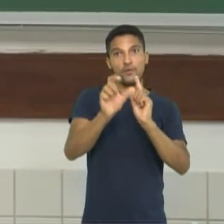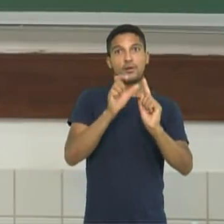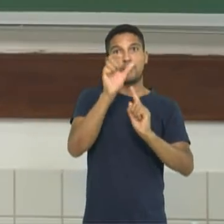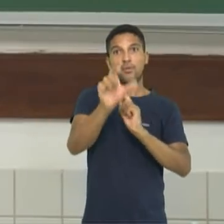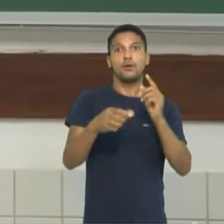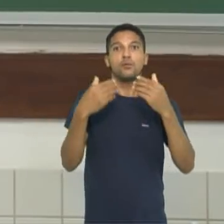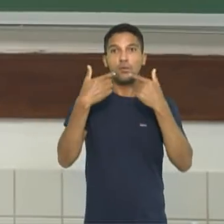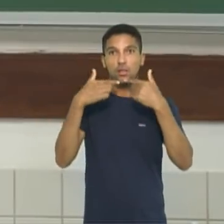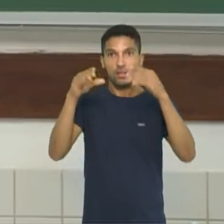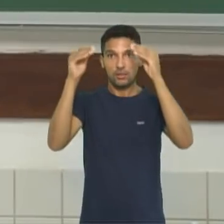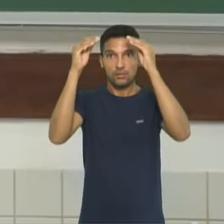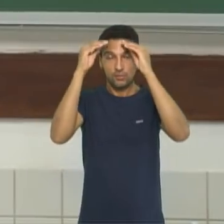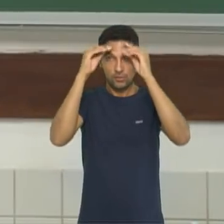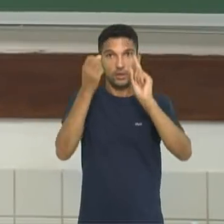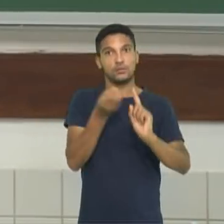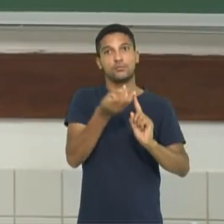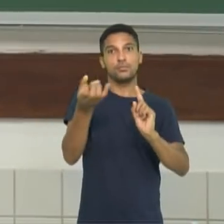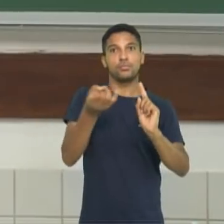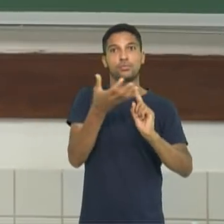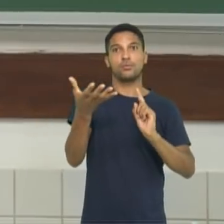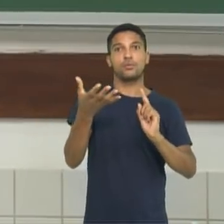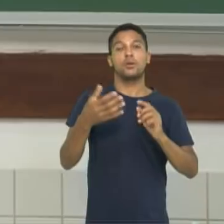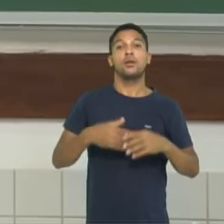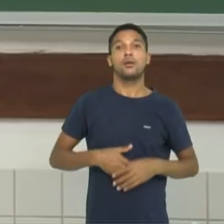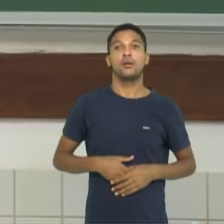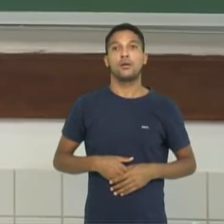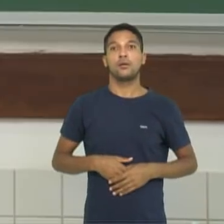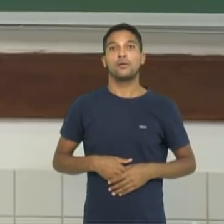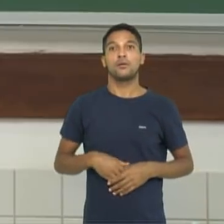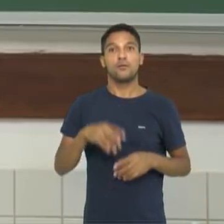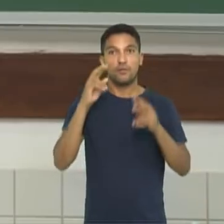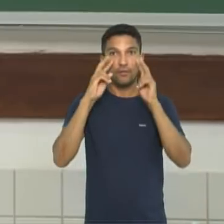referências para aprofundamento nos estudos, né?